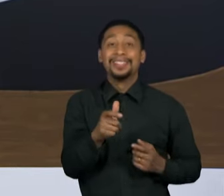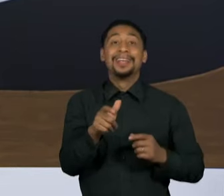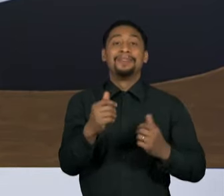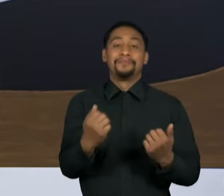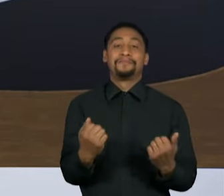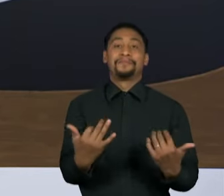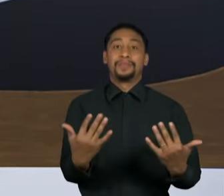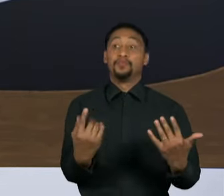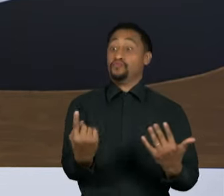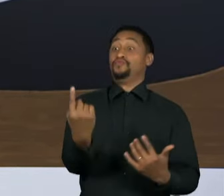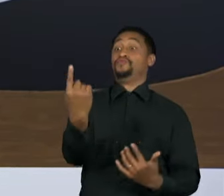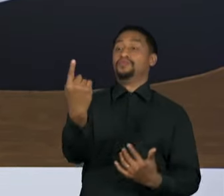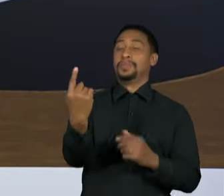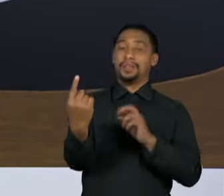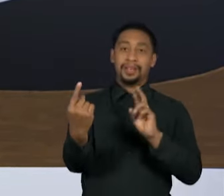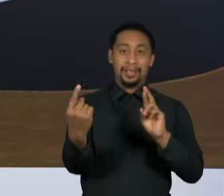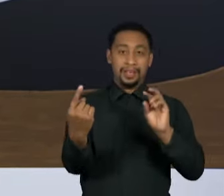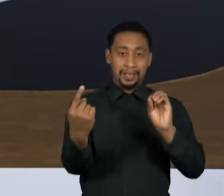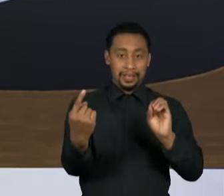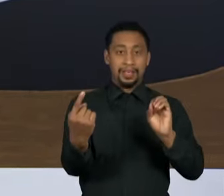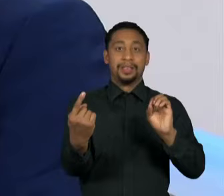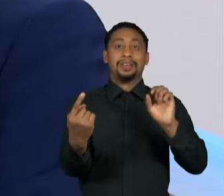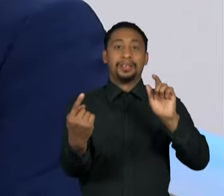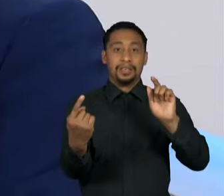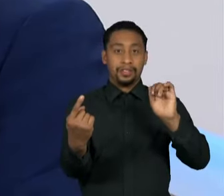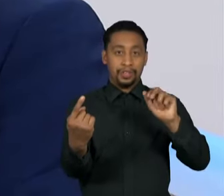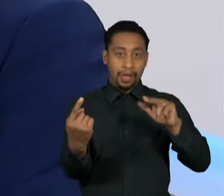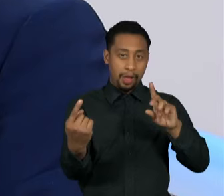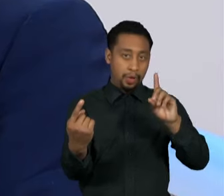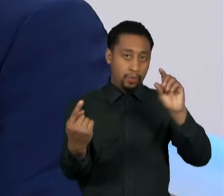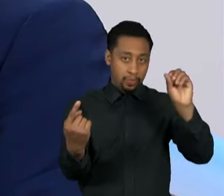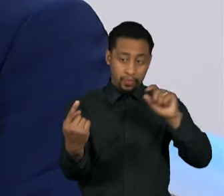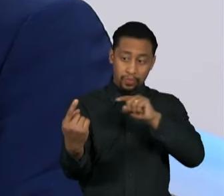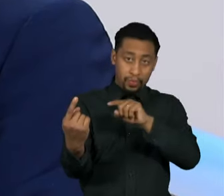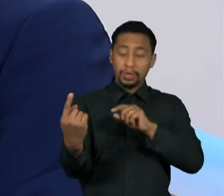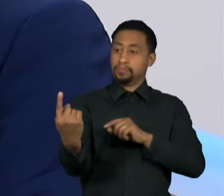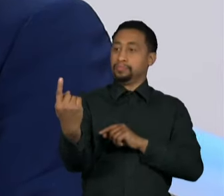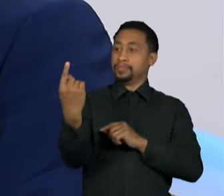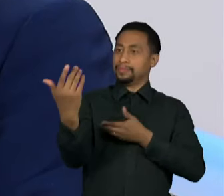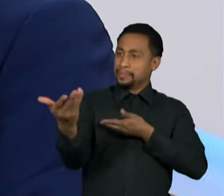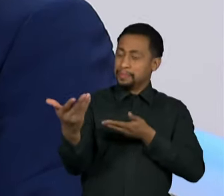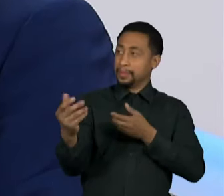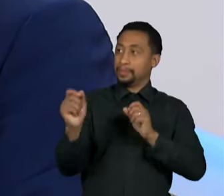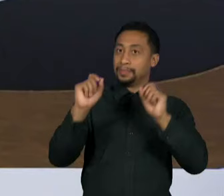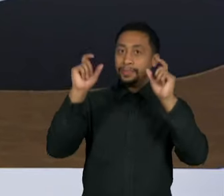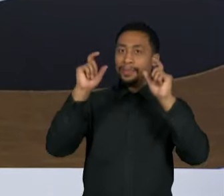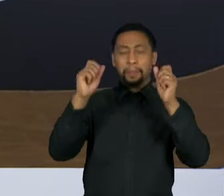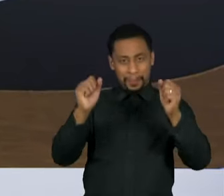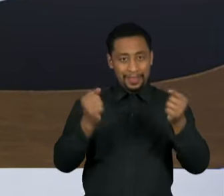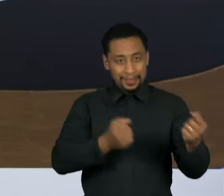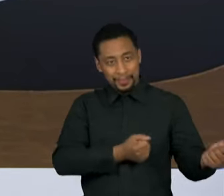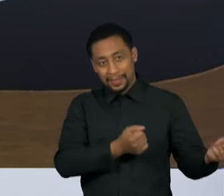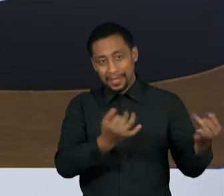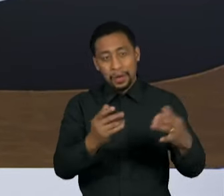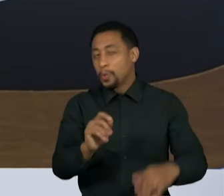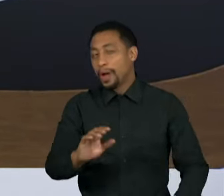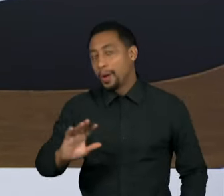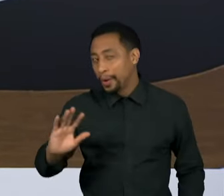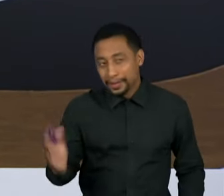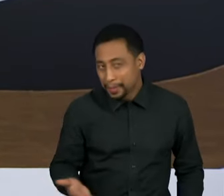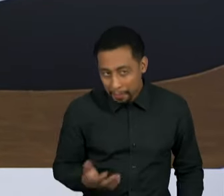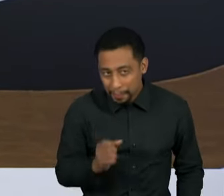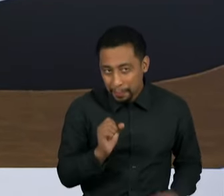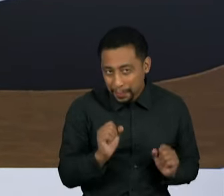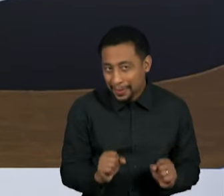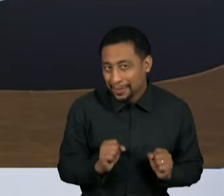plateia, o Reginaldo, e com quem o senhor teve uma troca que o impactou de alguma maneira. Queria que o senhor dividisse isso com o telespectador.